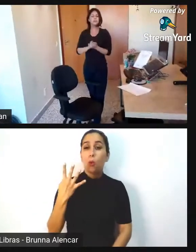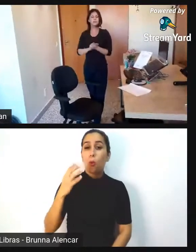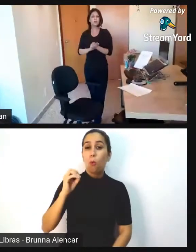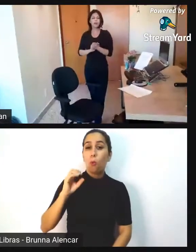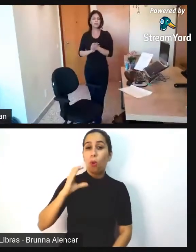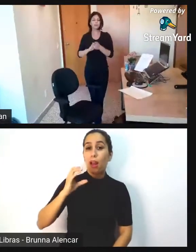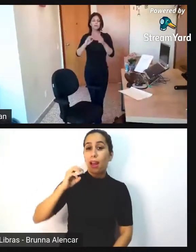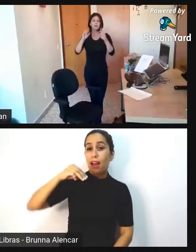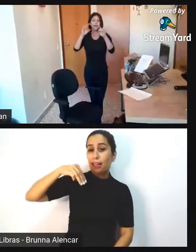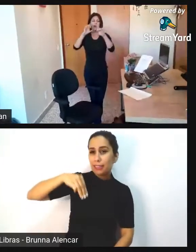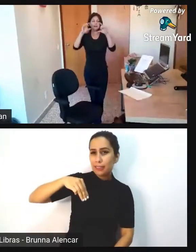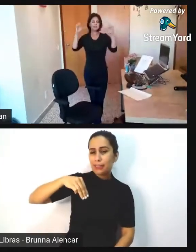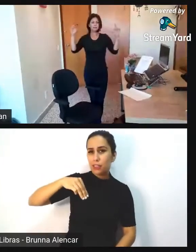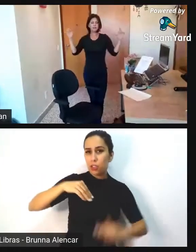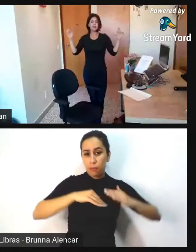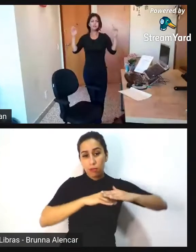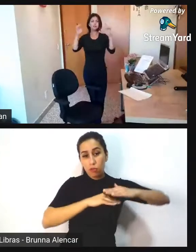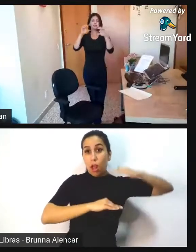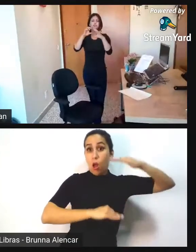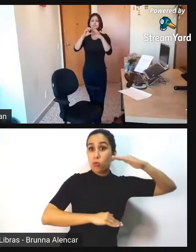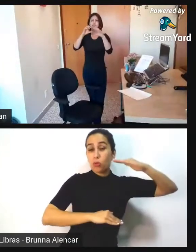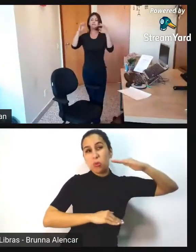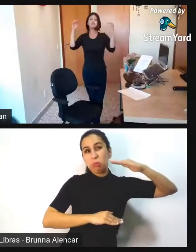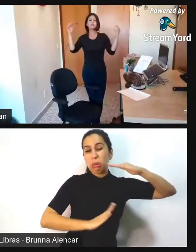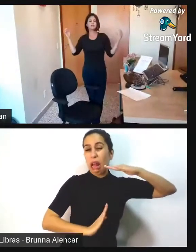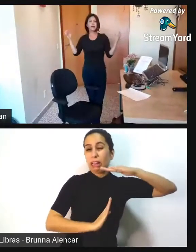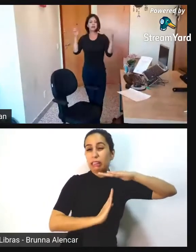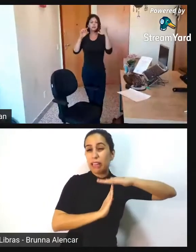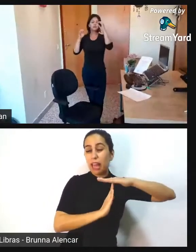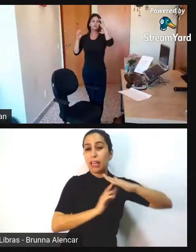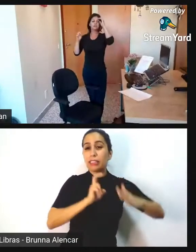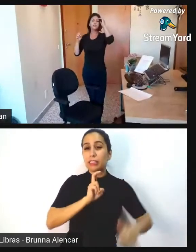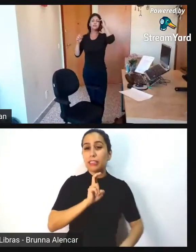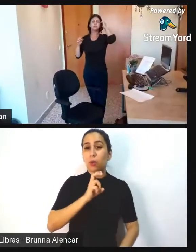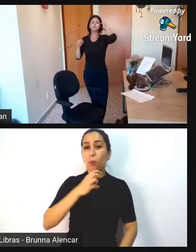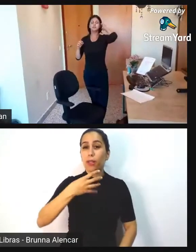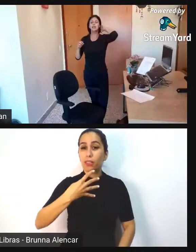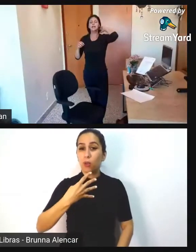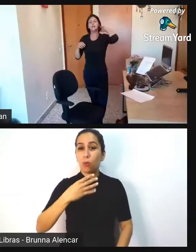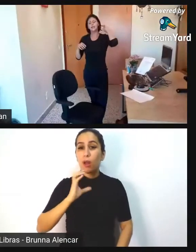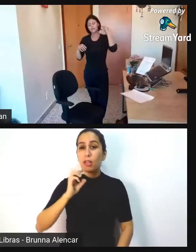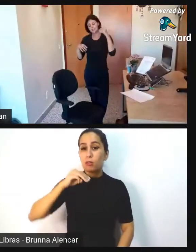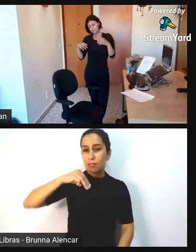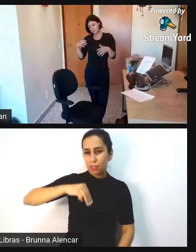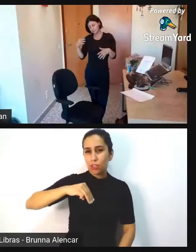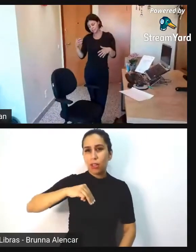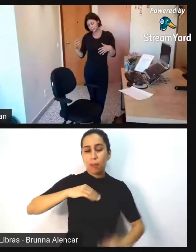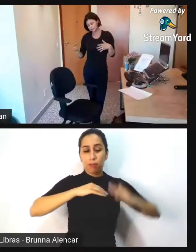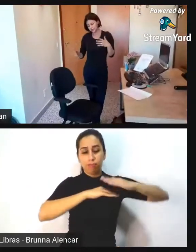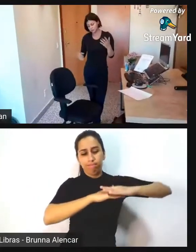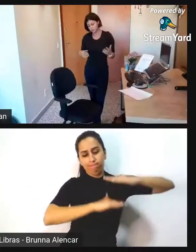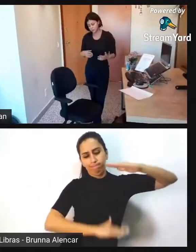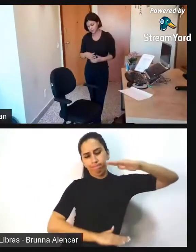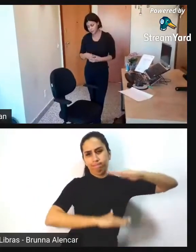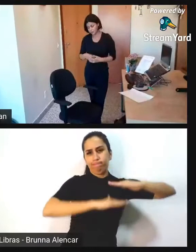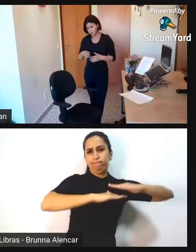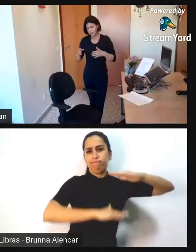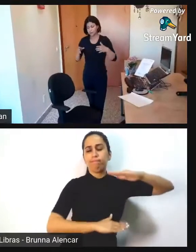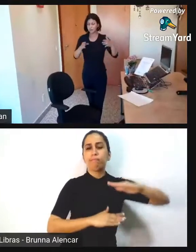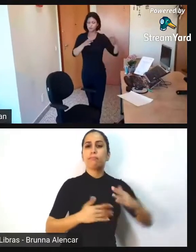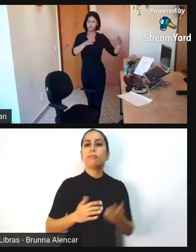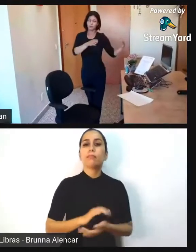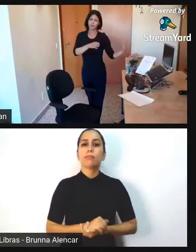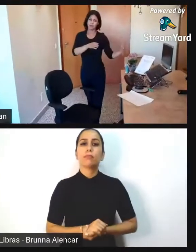de 54. Essa faixa, esse intervalo de medidas, ele faz com